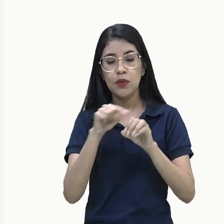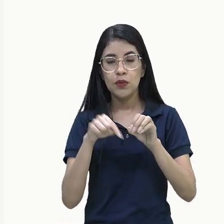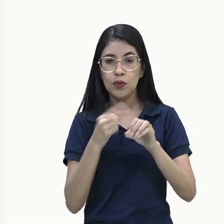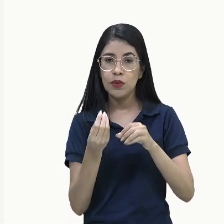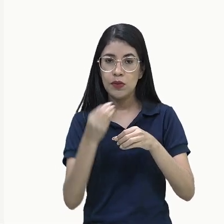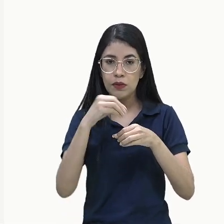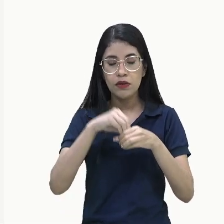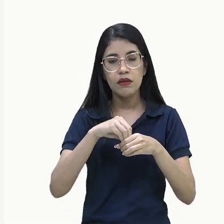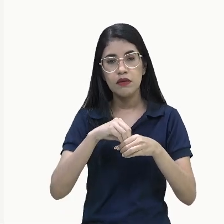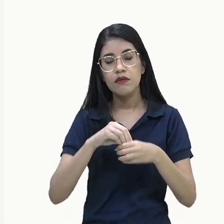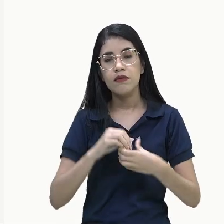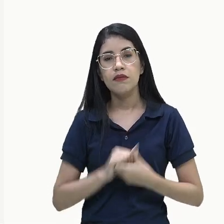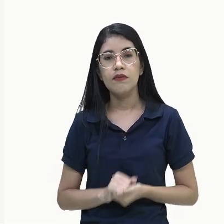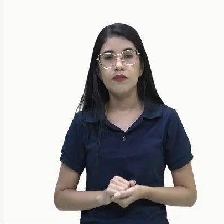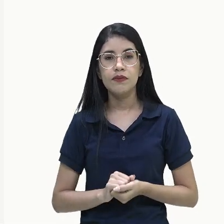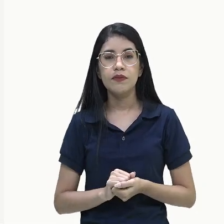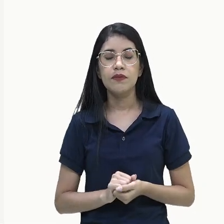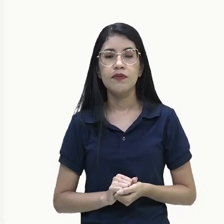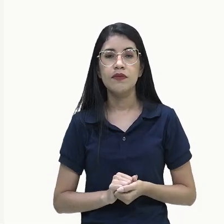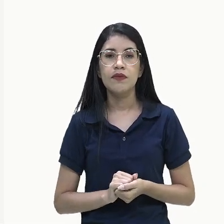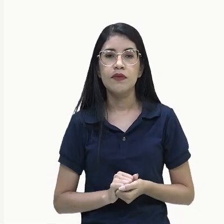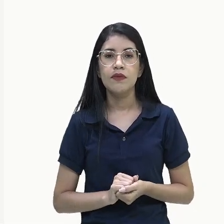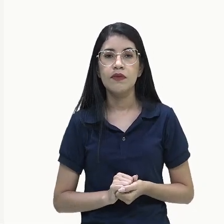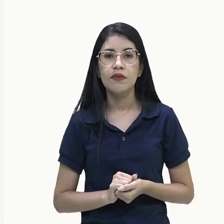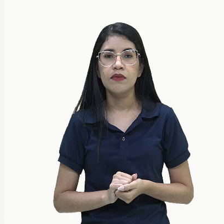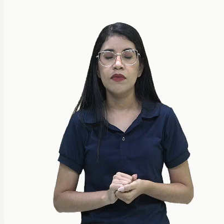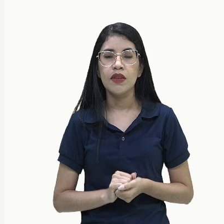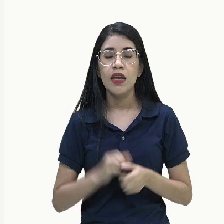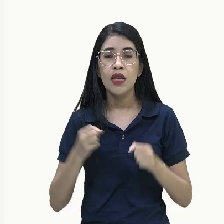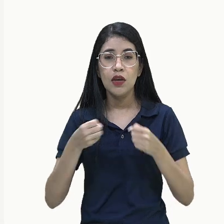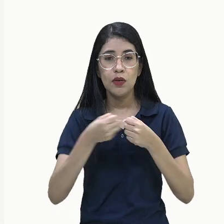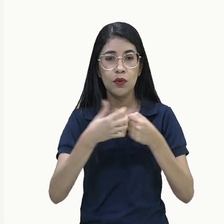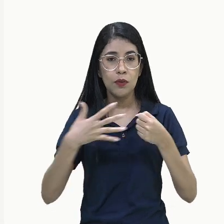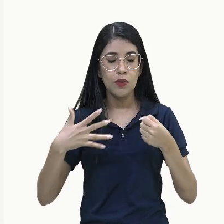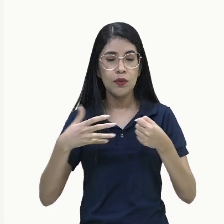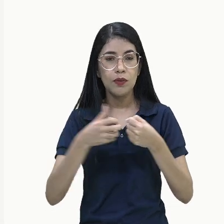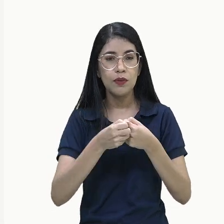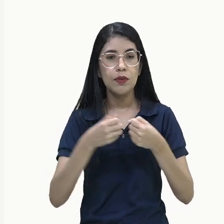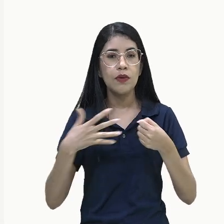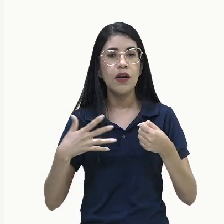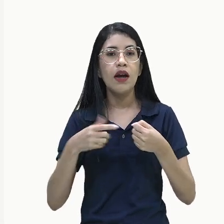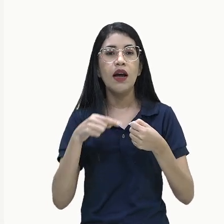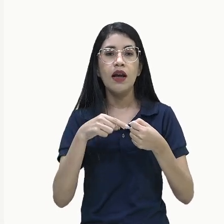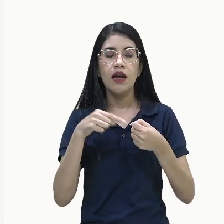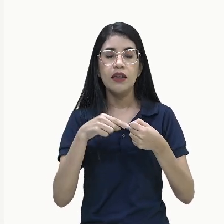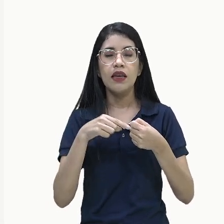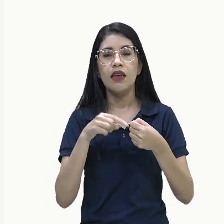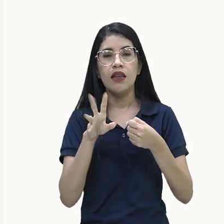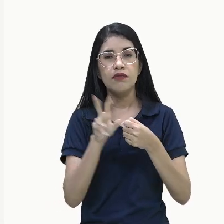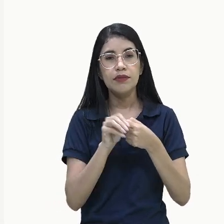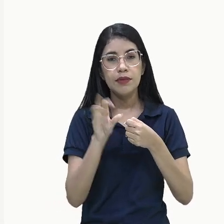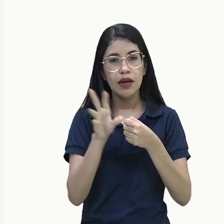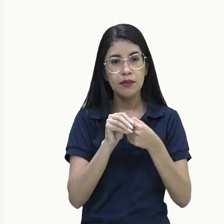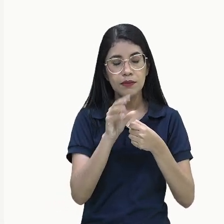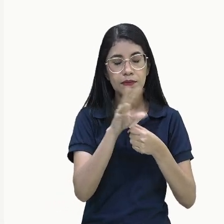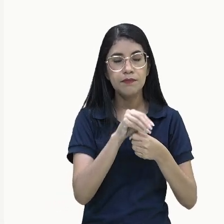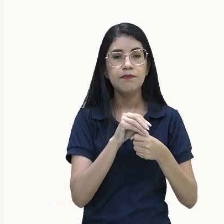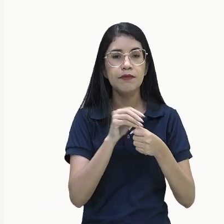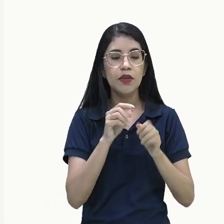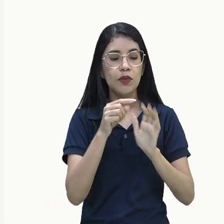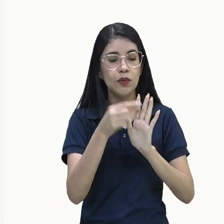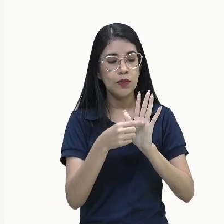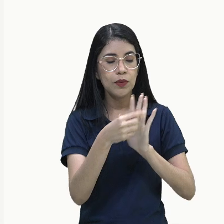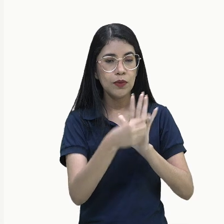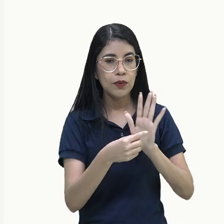interior. E todos os impulsos nervosos que estão sendo captados pelos dendritos,